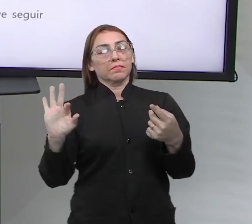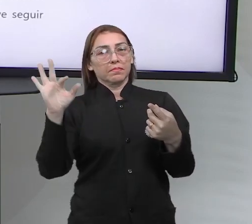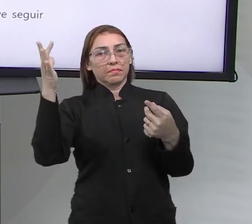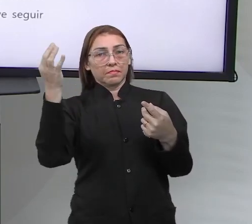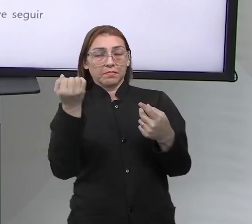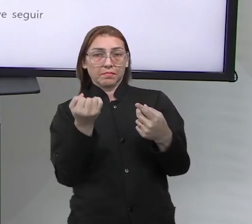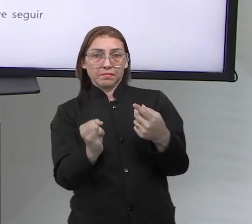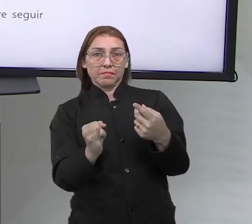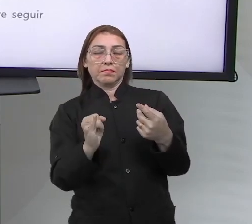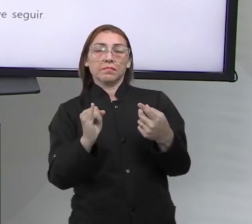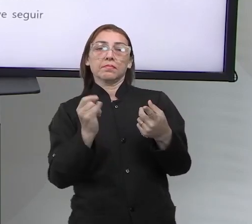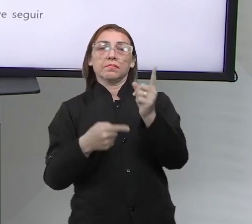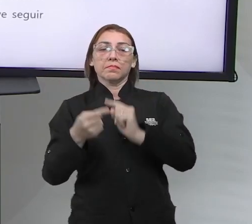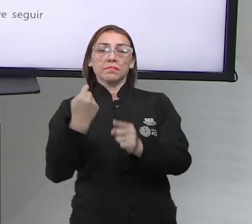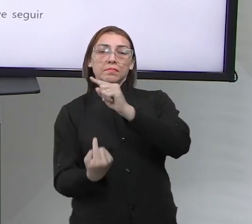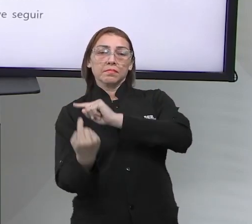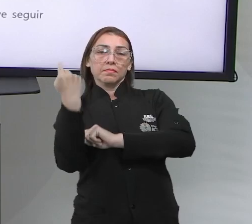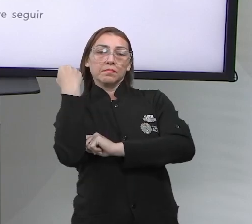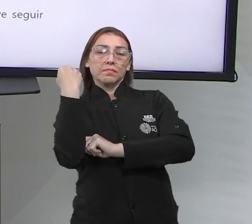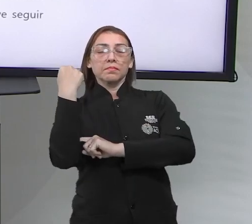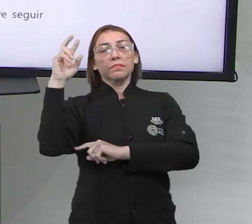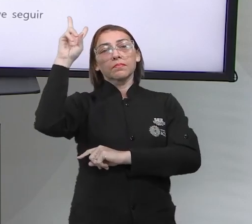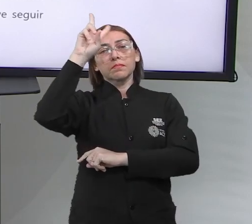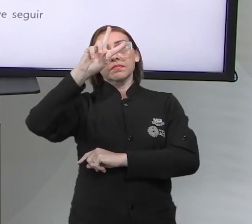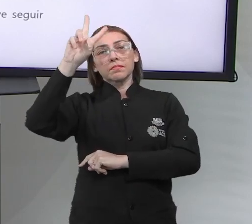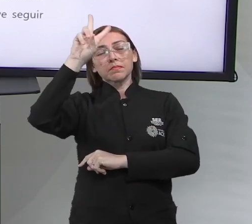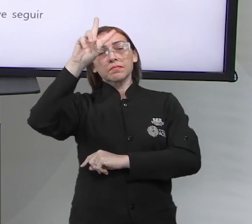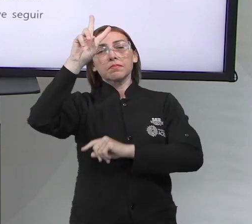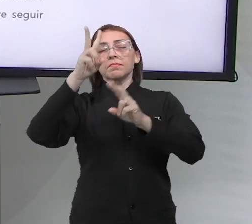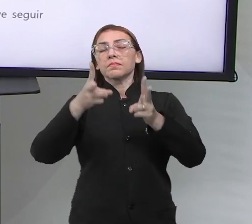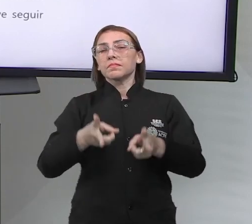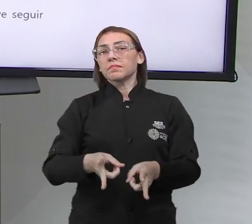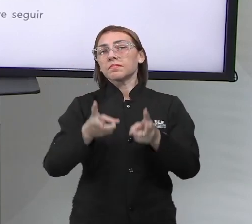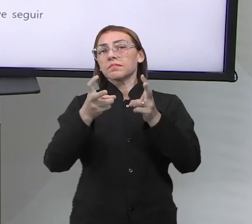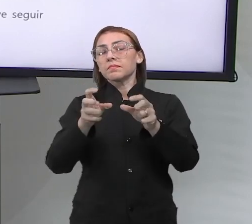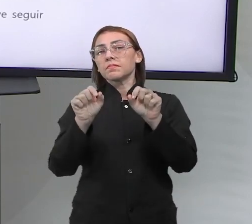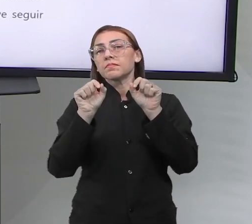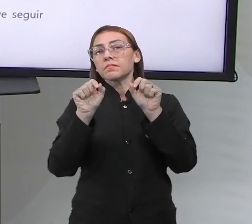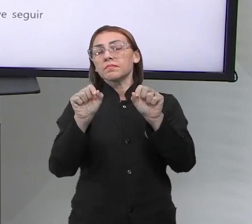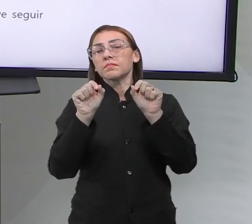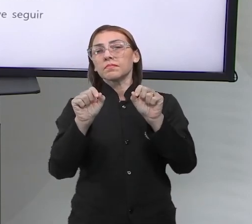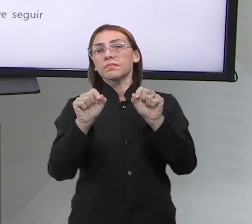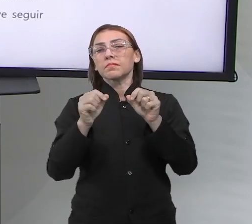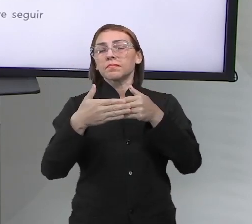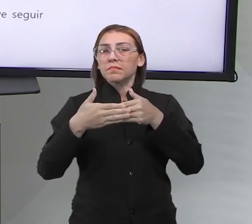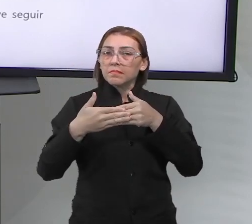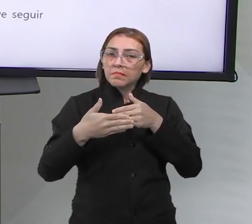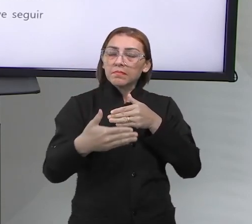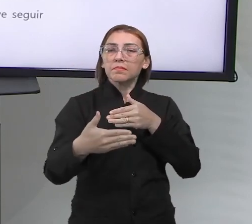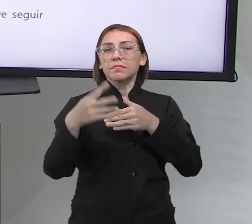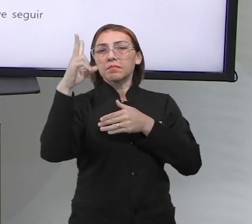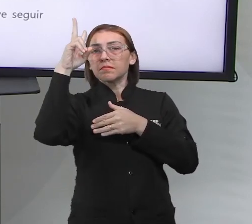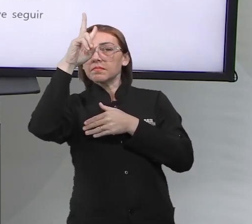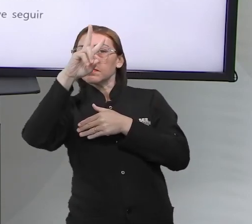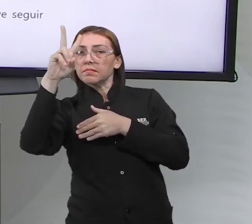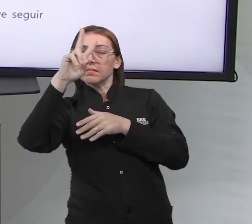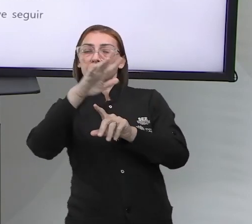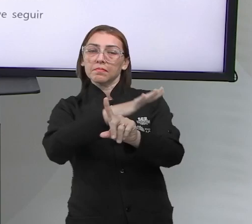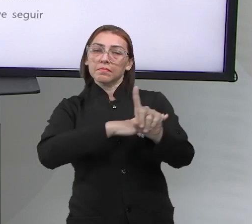Se nós retroagirmos na história, nós vamos perceber que durante boa parte da história